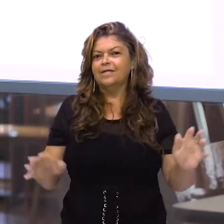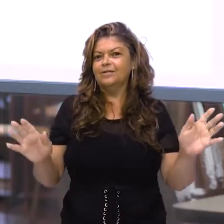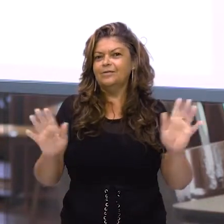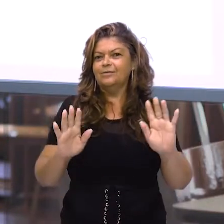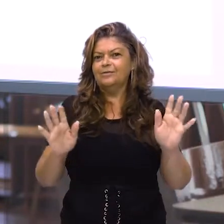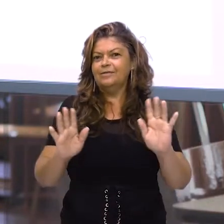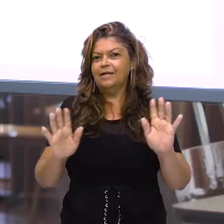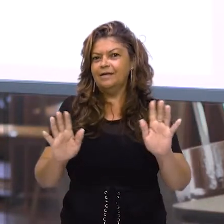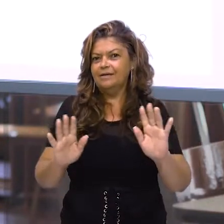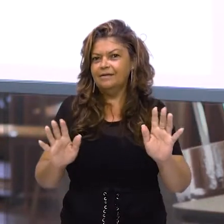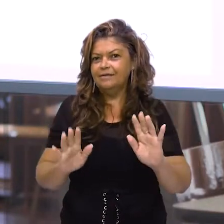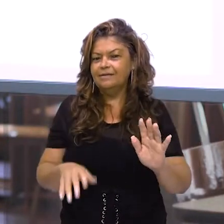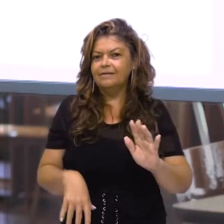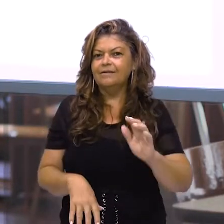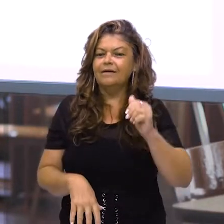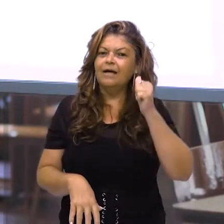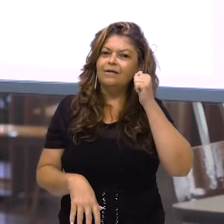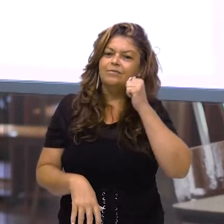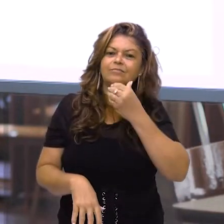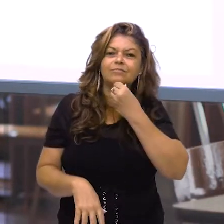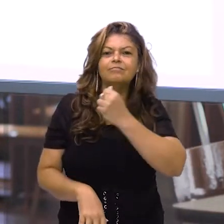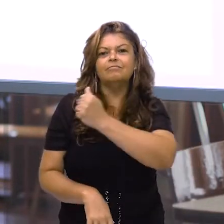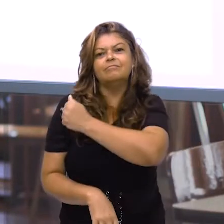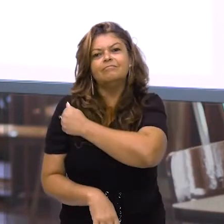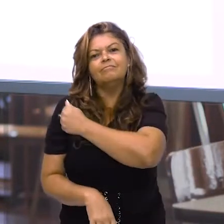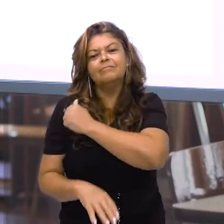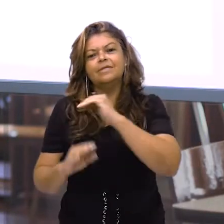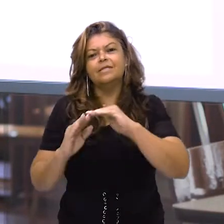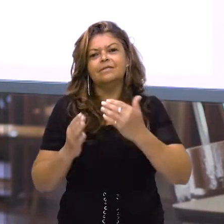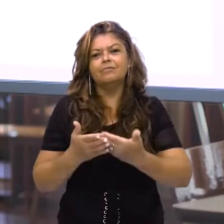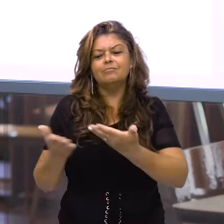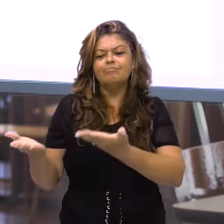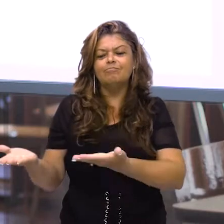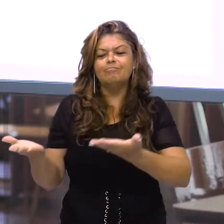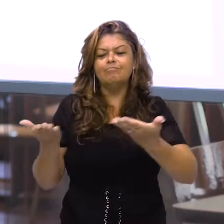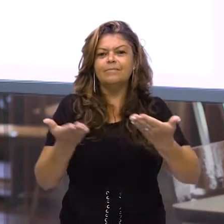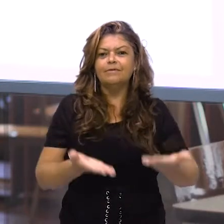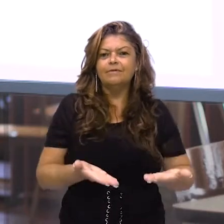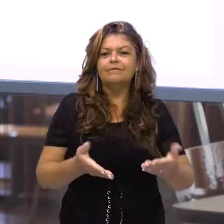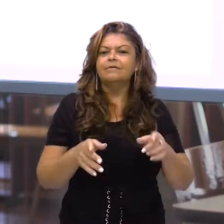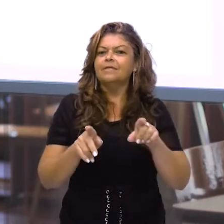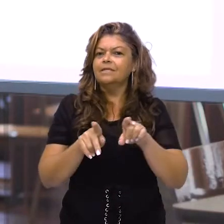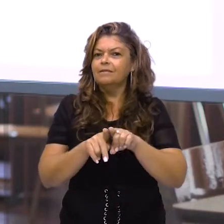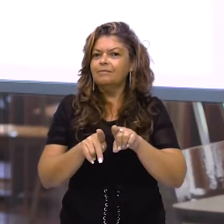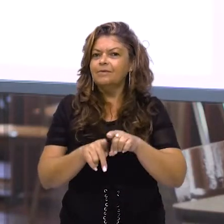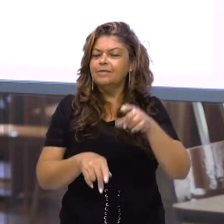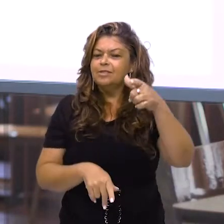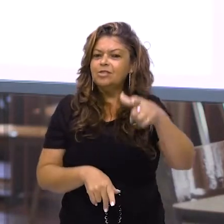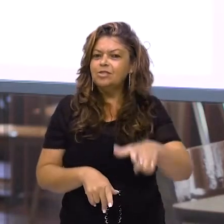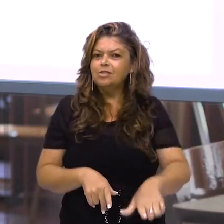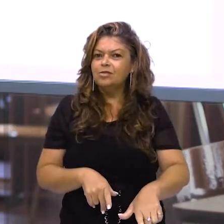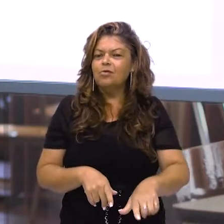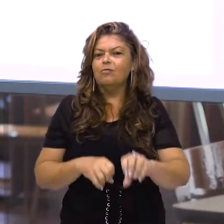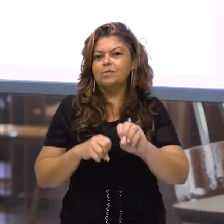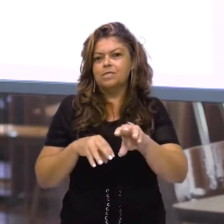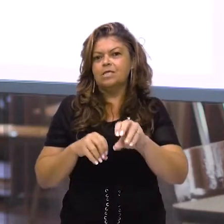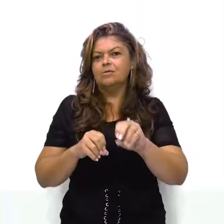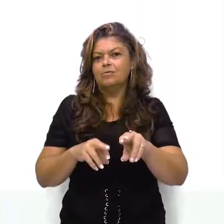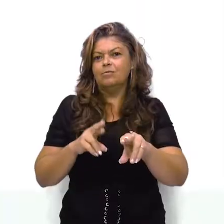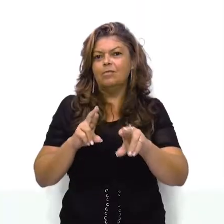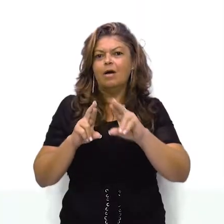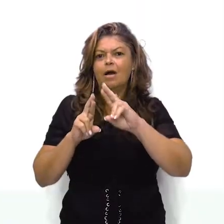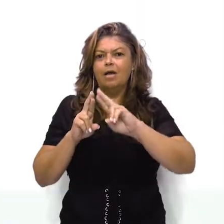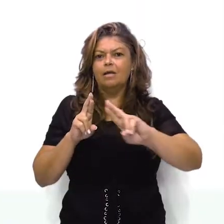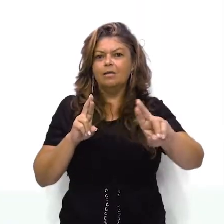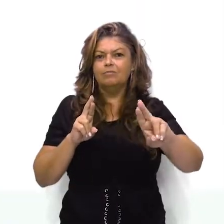Olá, caros alunos e alunas da rede municipal. Sejam bem-vindas e bem-vindos a mais essa aula de ensino religioso. Eu